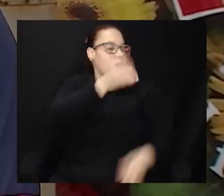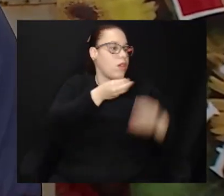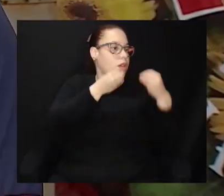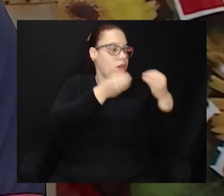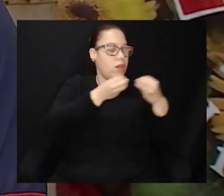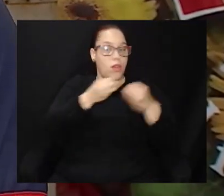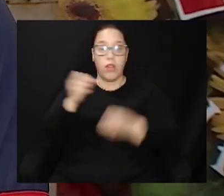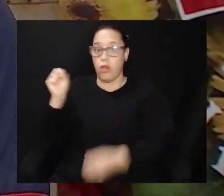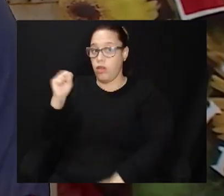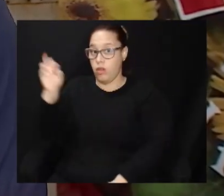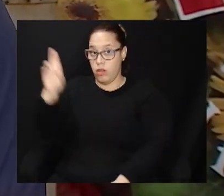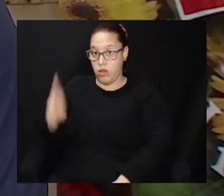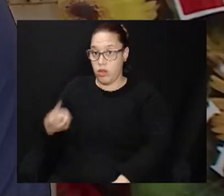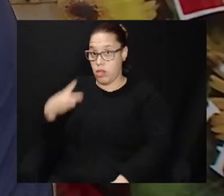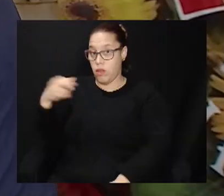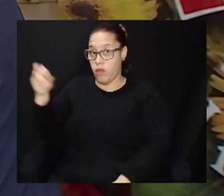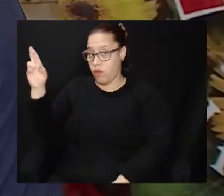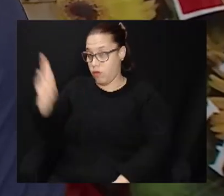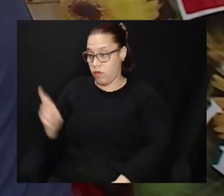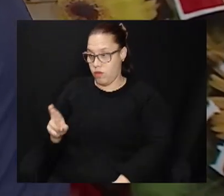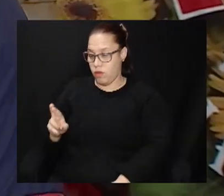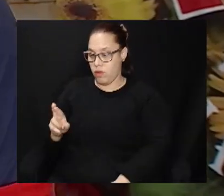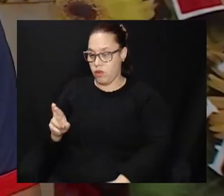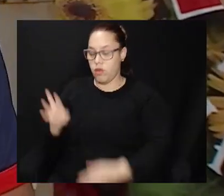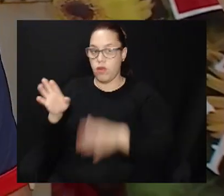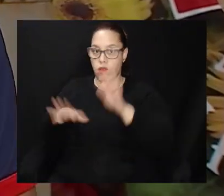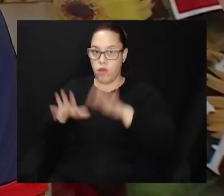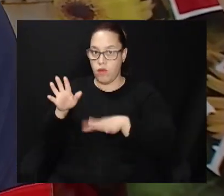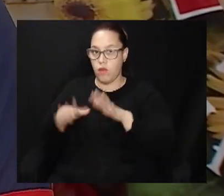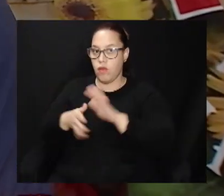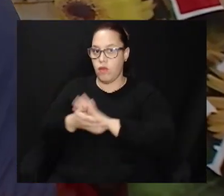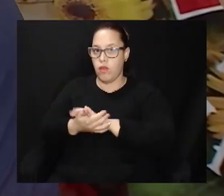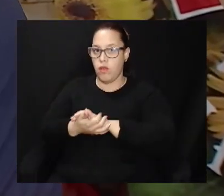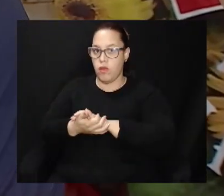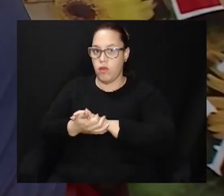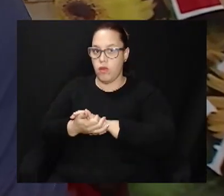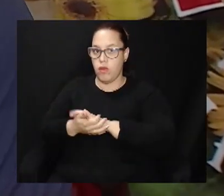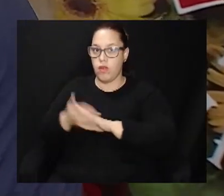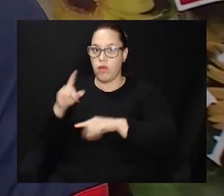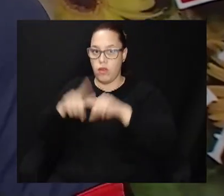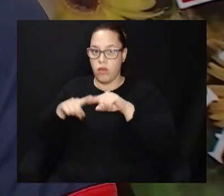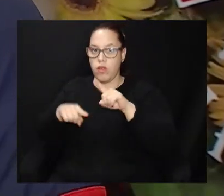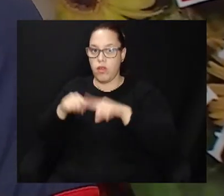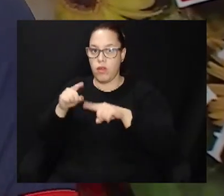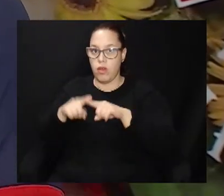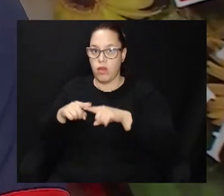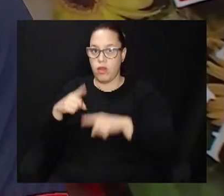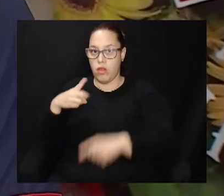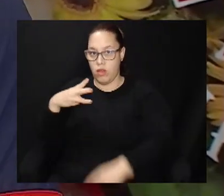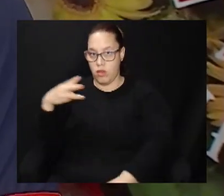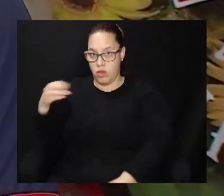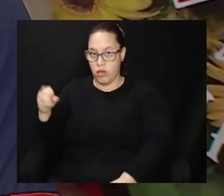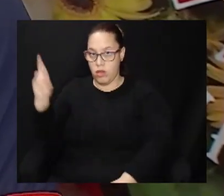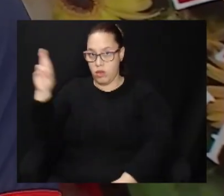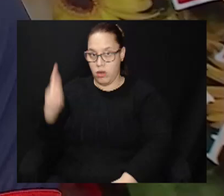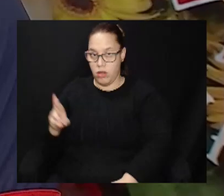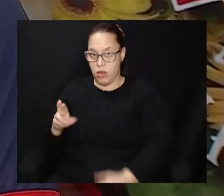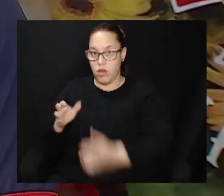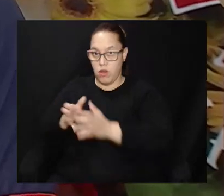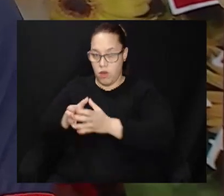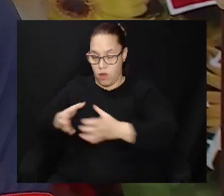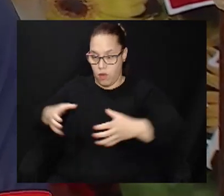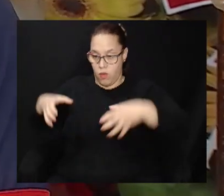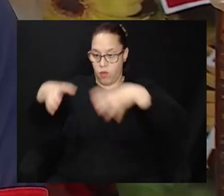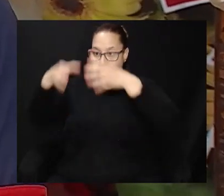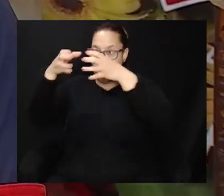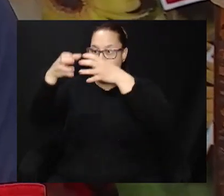20 reais tá saindo. Aí chegou um produto para mim agora ali, tá saindo 30 reais, é um vaso maior daí. E o pessoal tá buscando mais